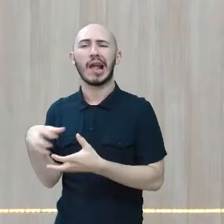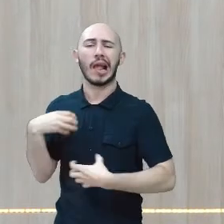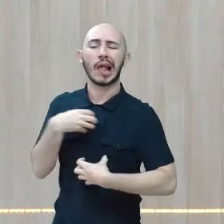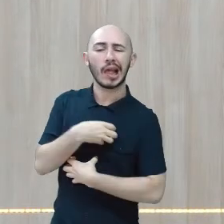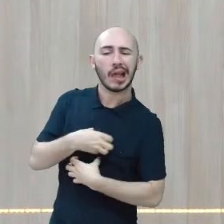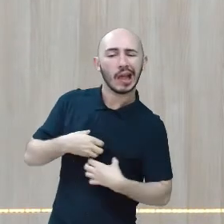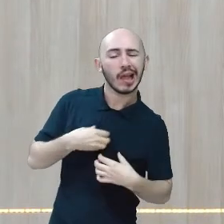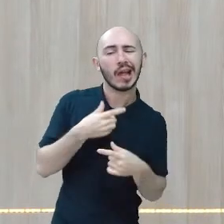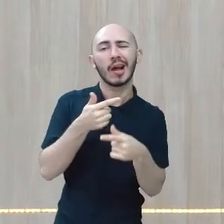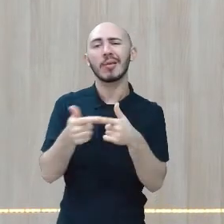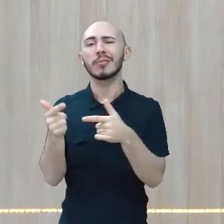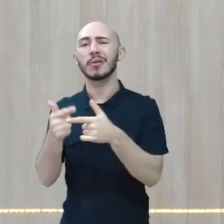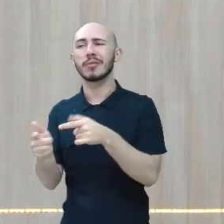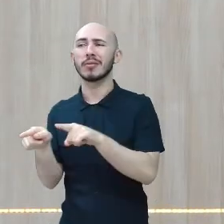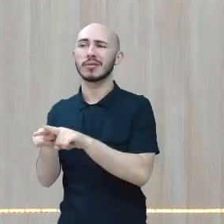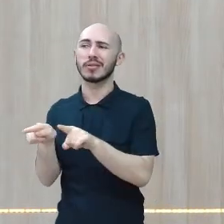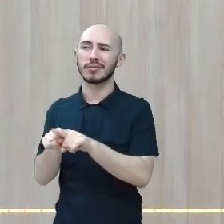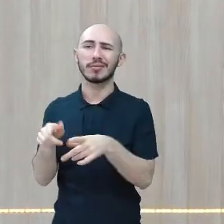Os problemas